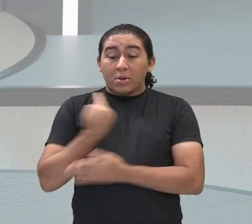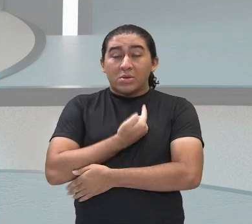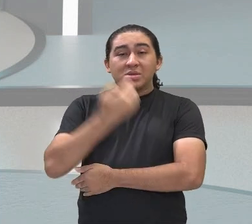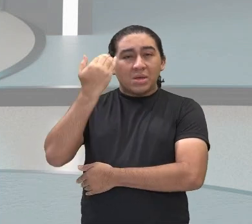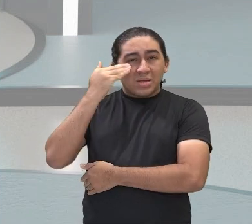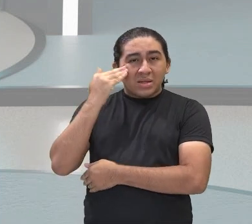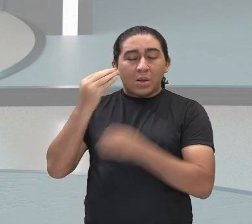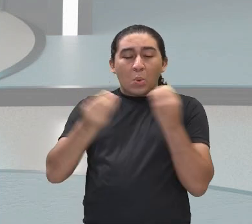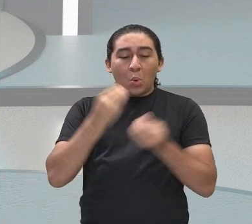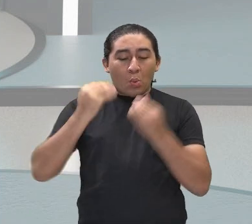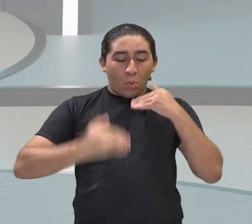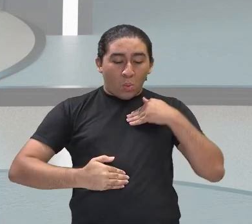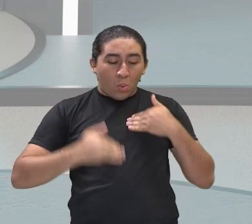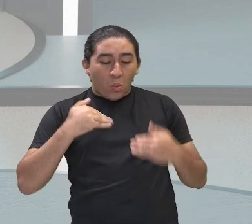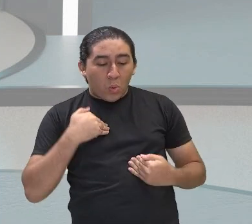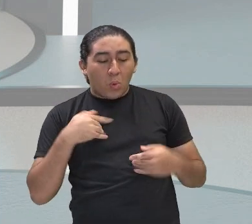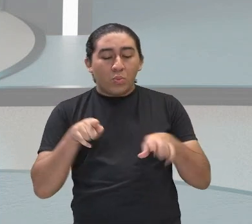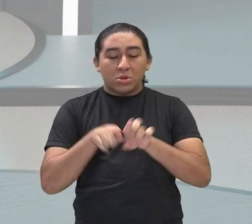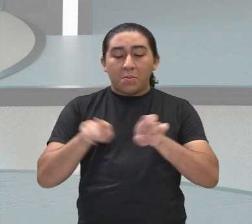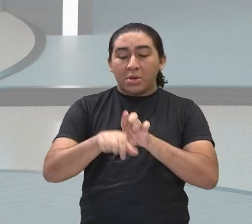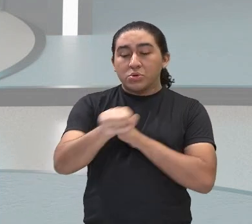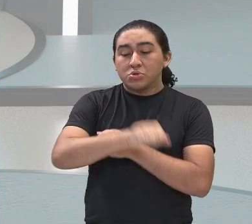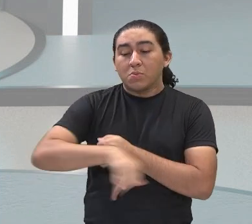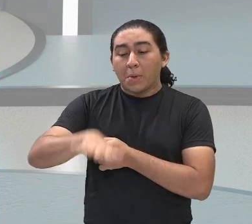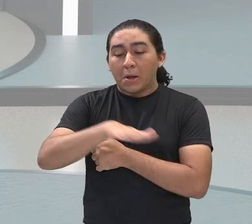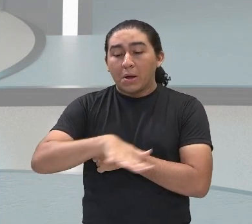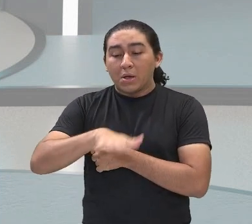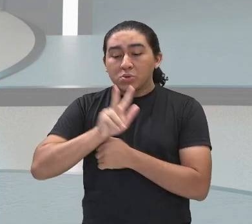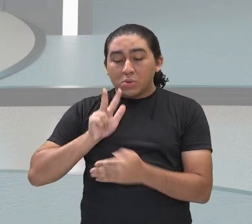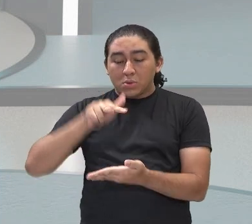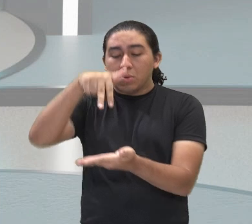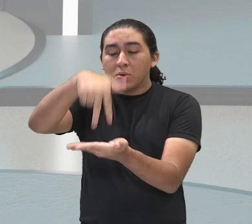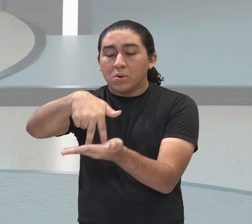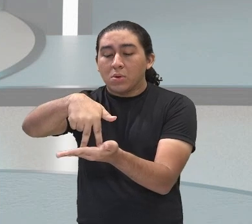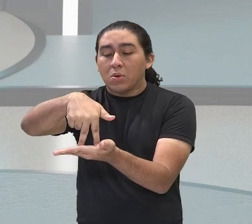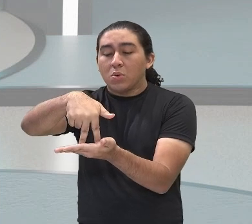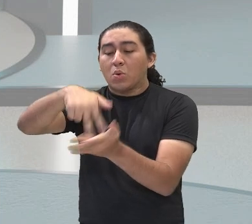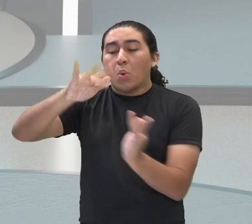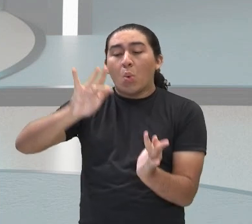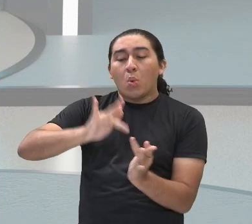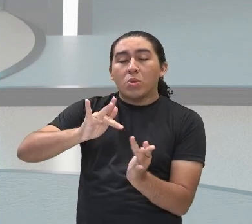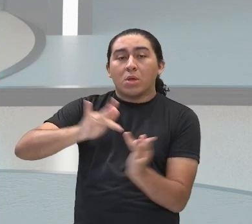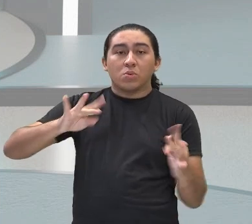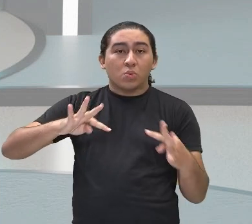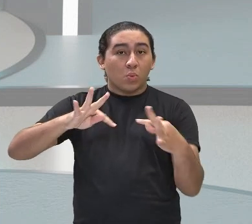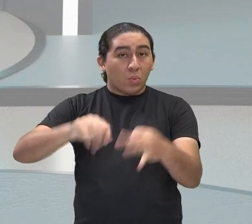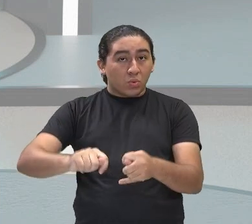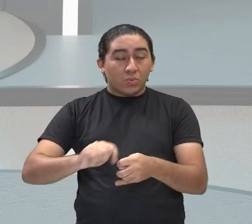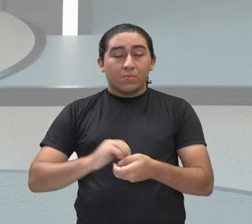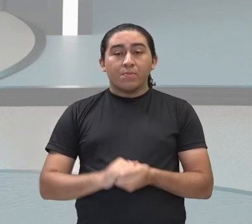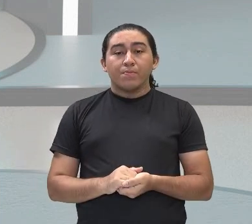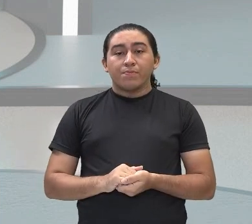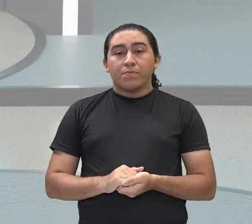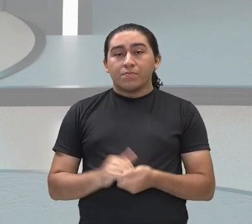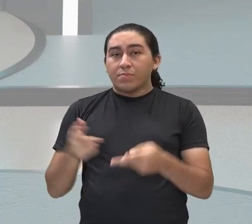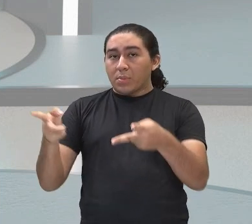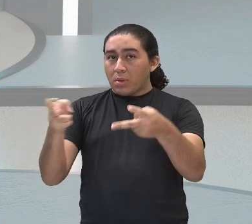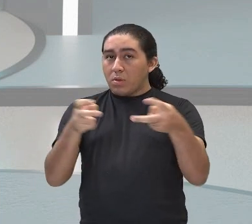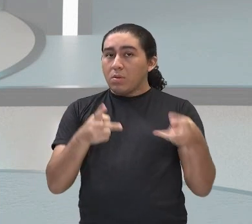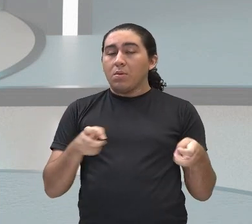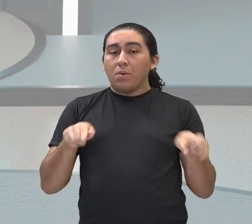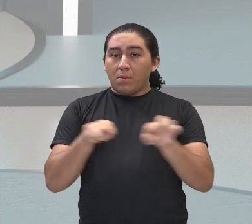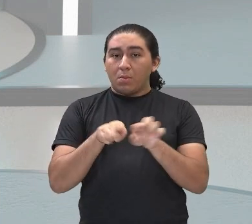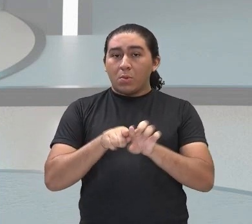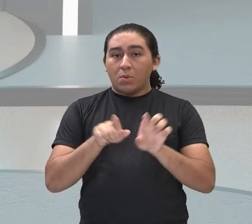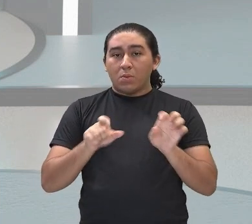da quinesfera, do espaço em que estamos, da conexão com tudo isso. Percebem que